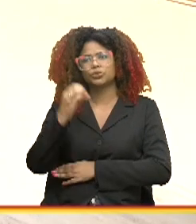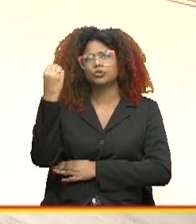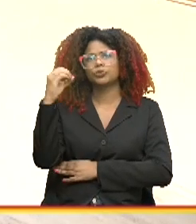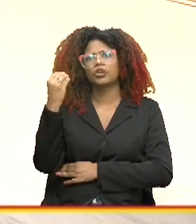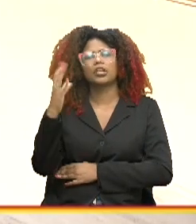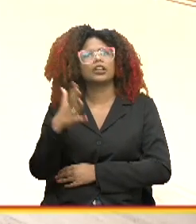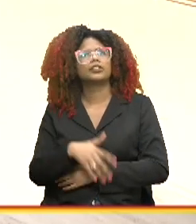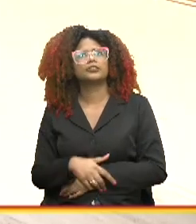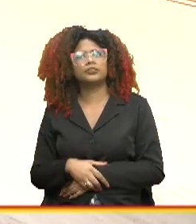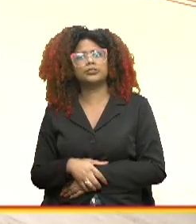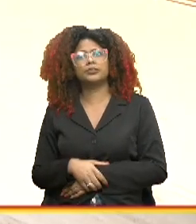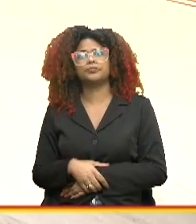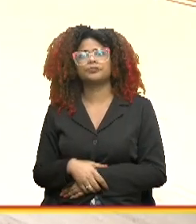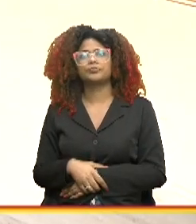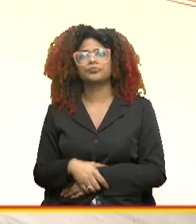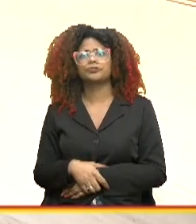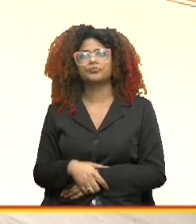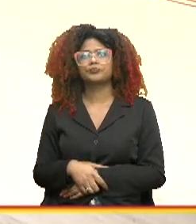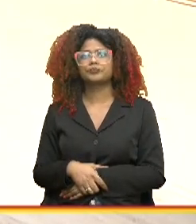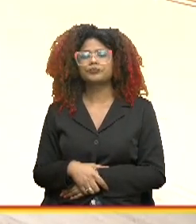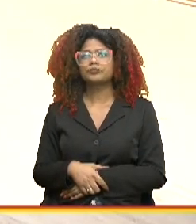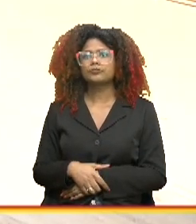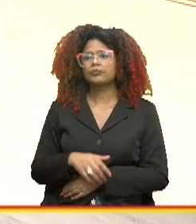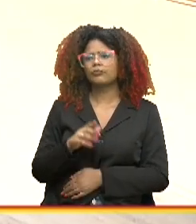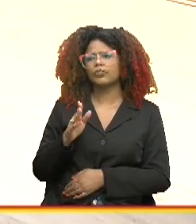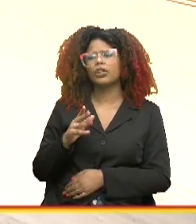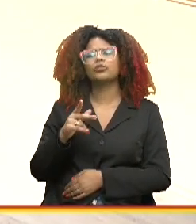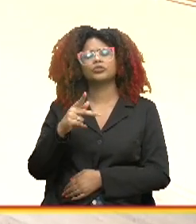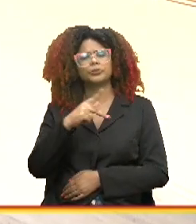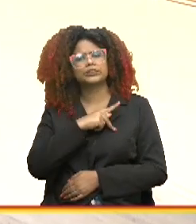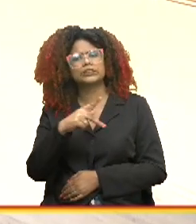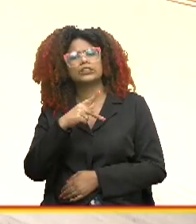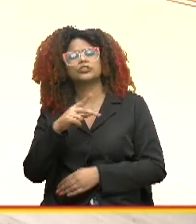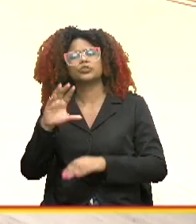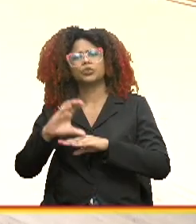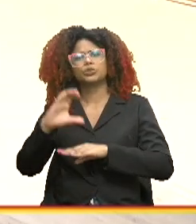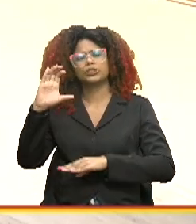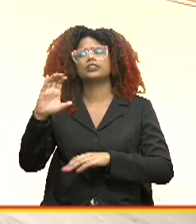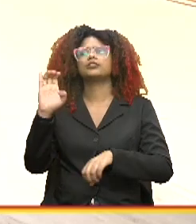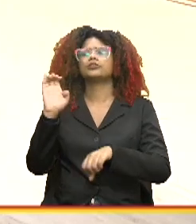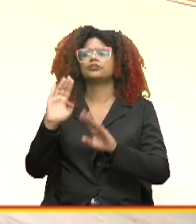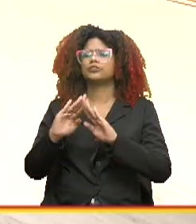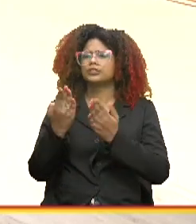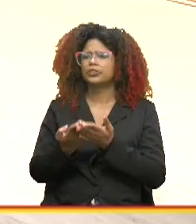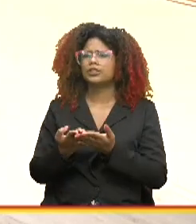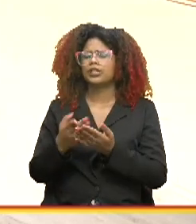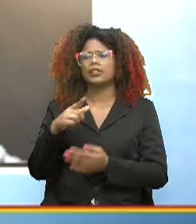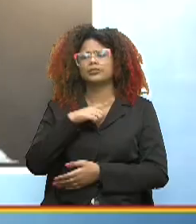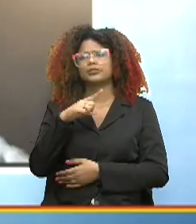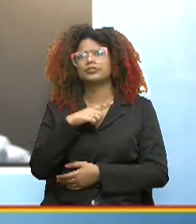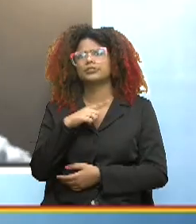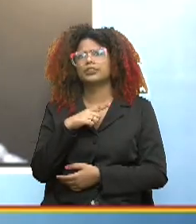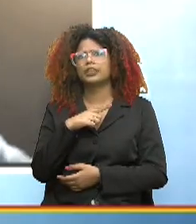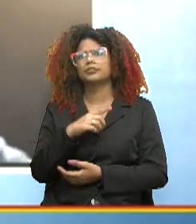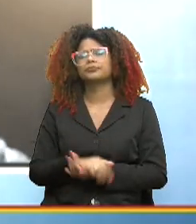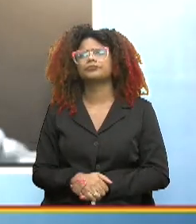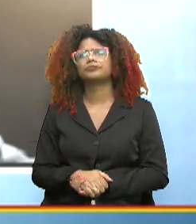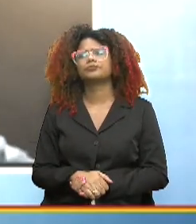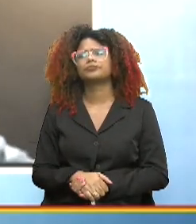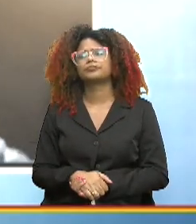Paraíba Presidente do Conselho né escolar Então a gente tem muito muito